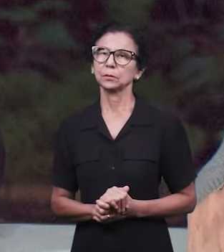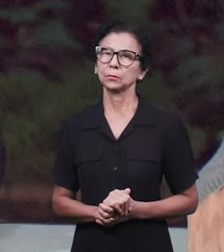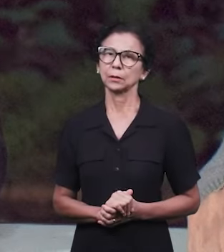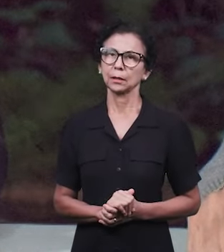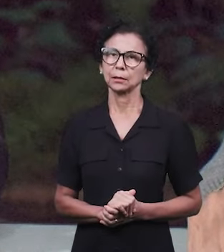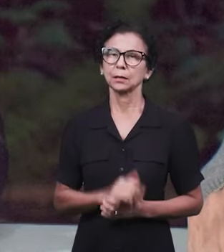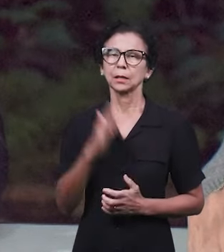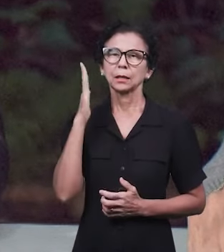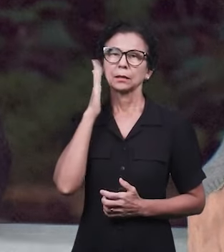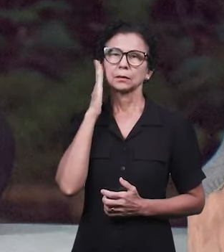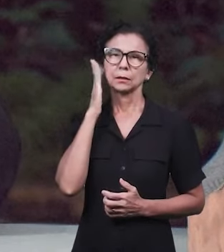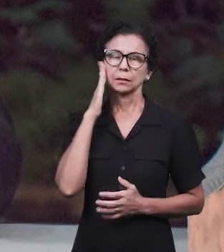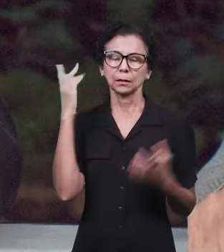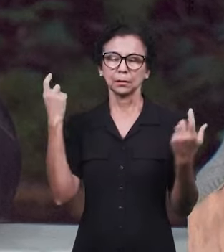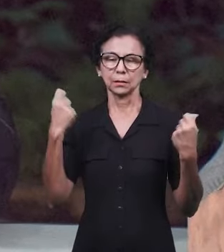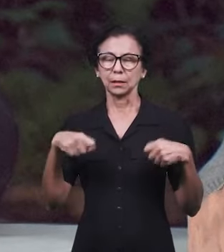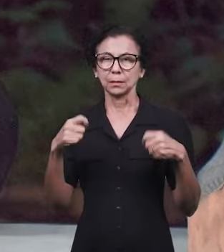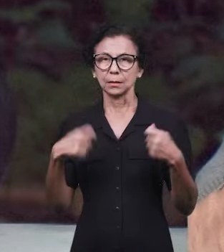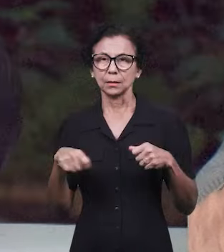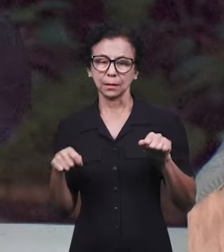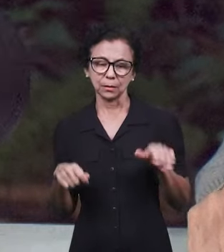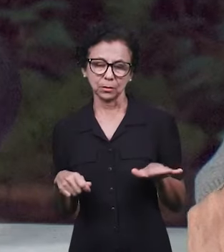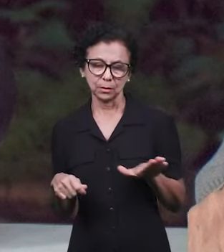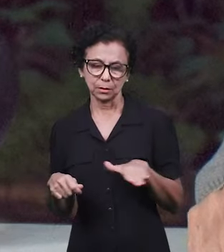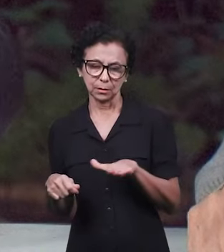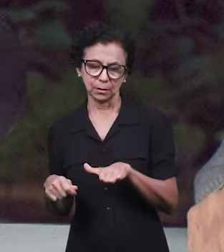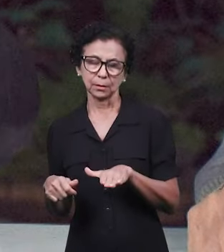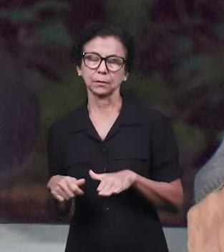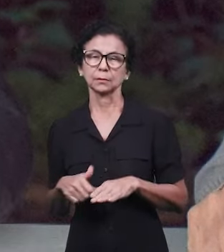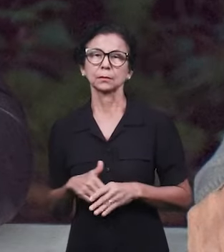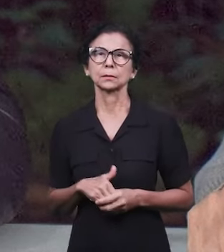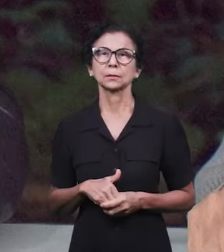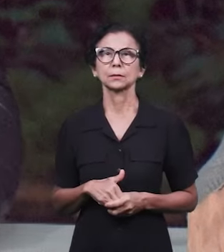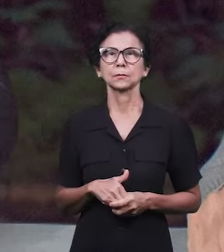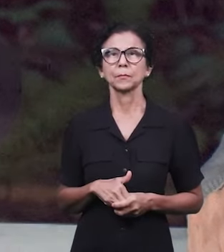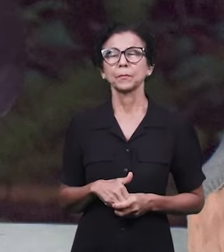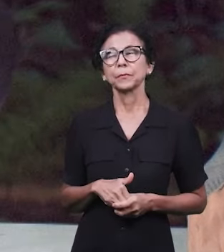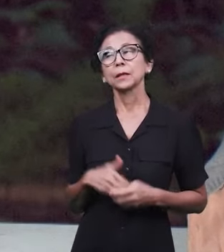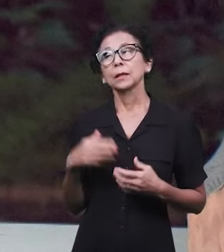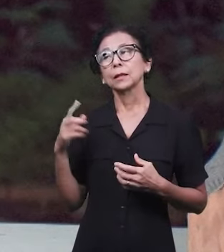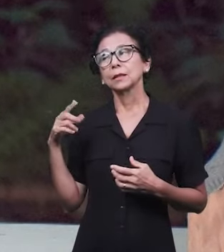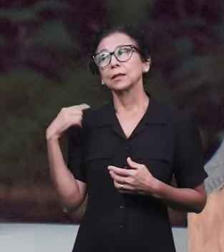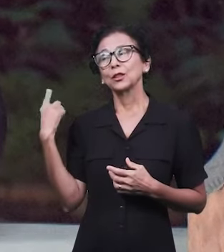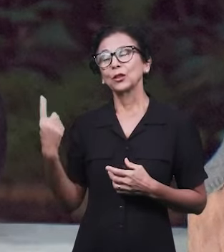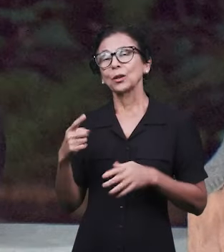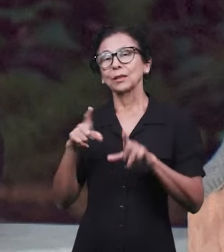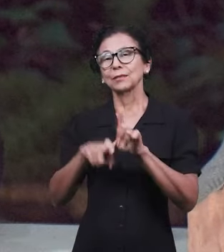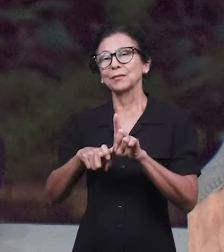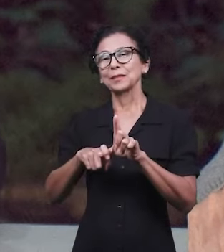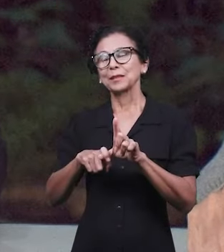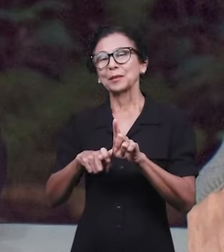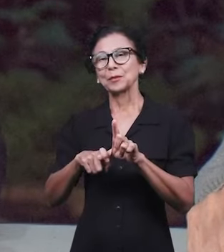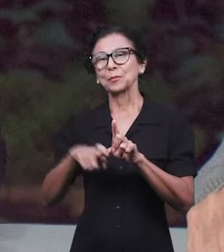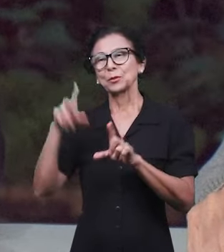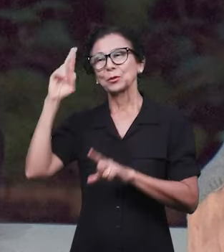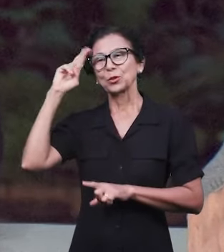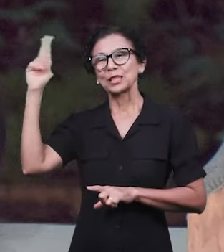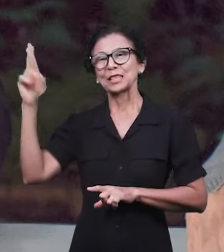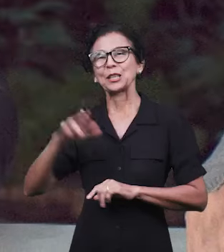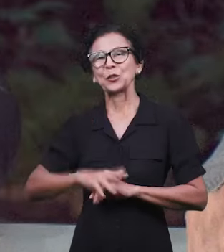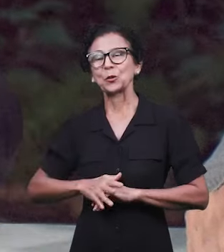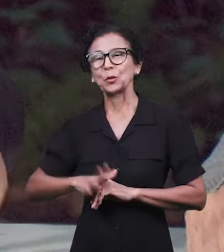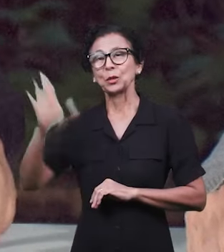estamos seguros naquilo, toda a bênção que o Senhor está nos dando, o recurso, nós podemos ver esse dia maravilhoso, né,